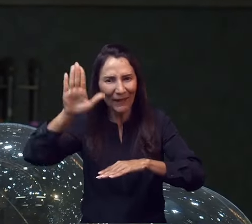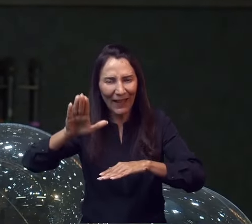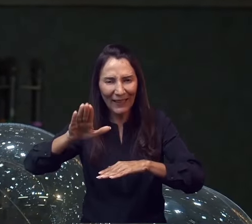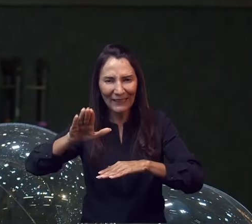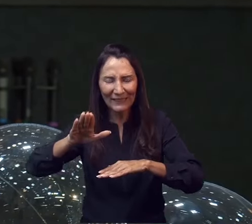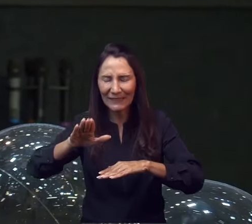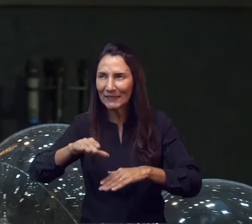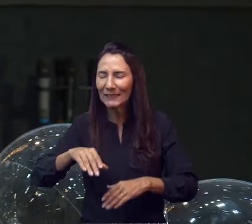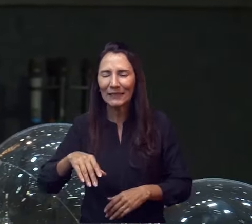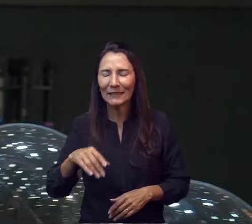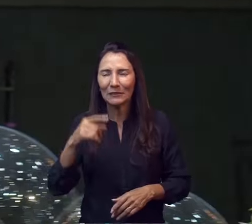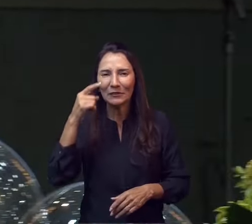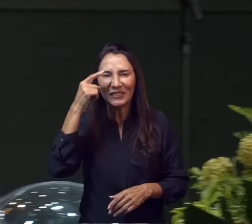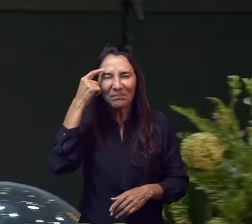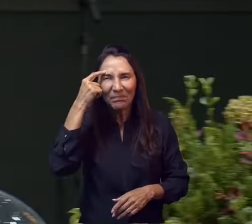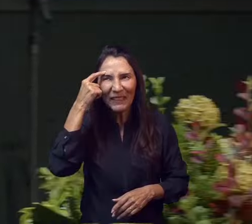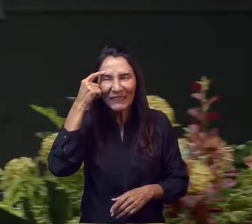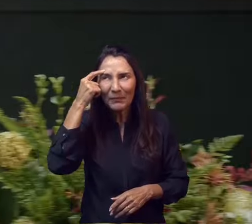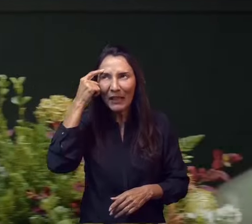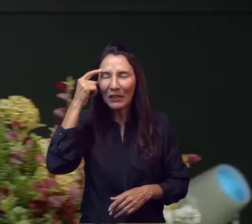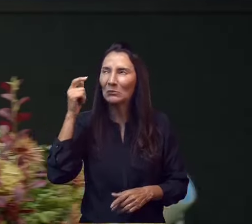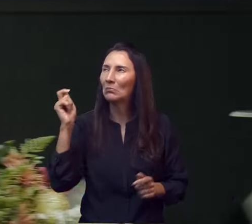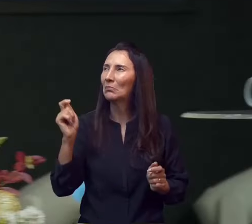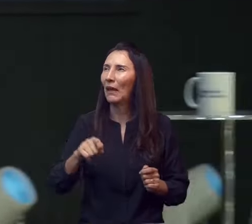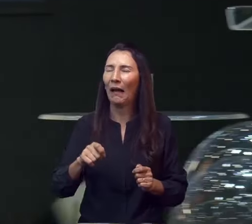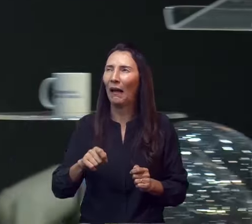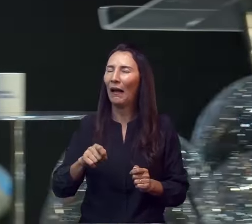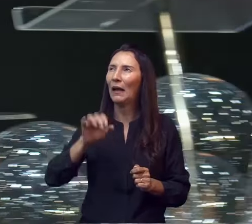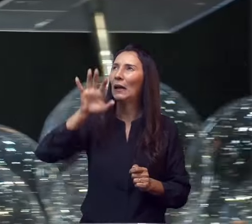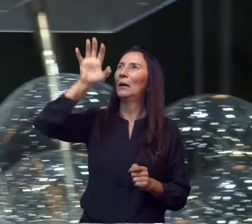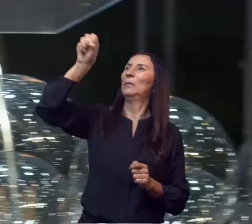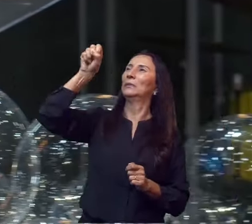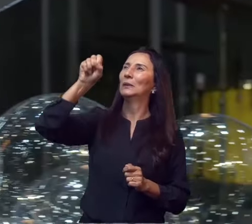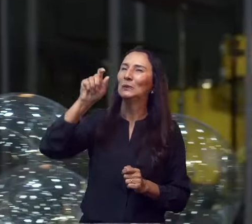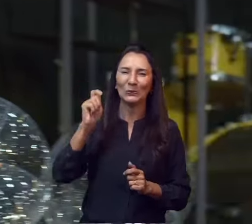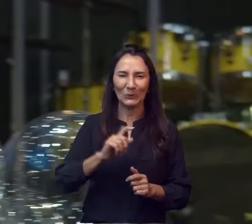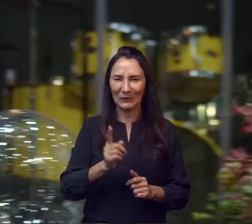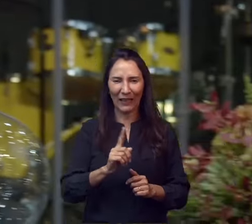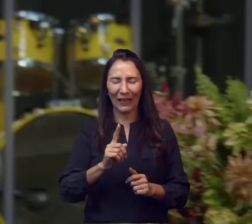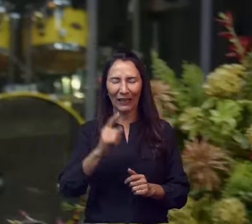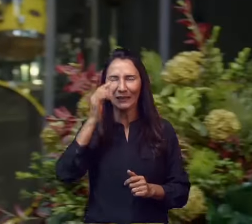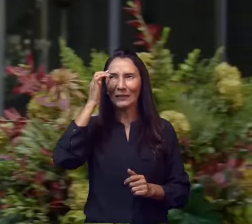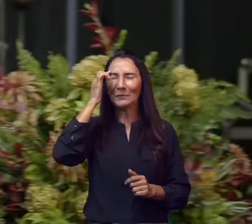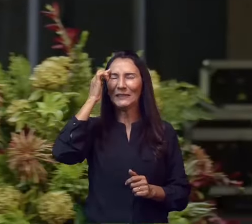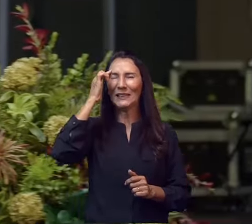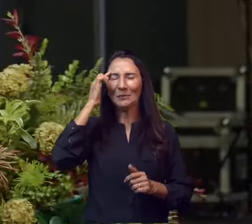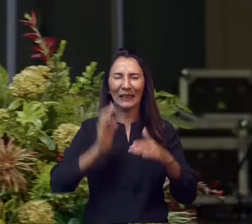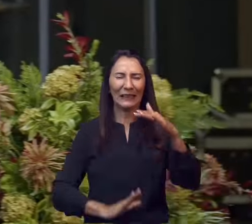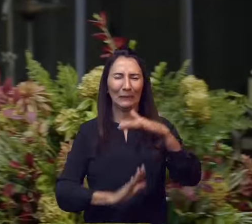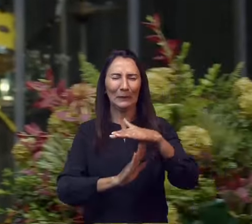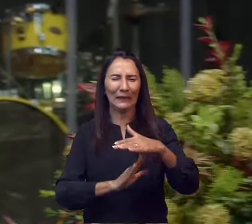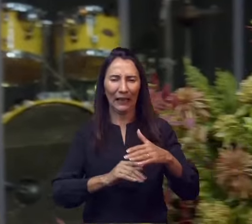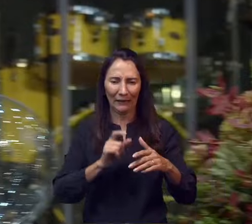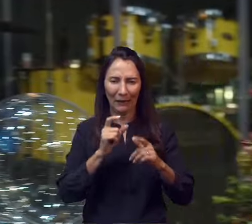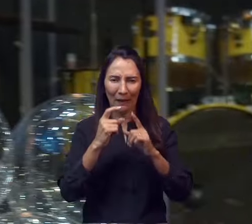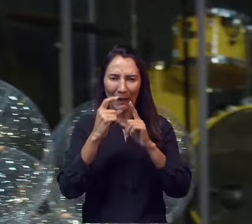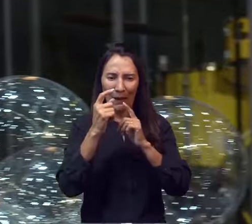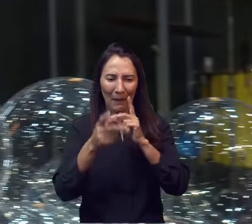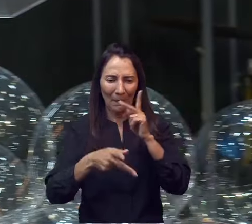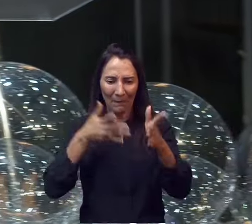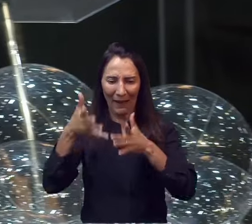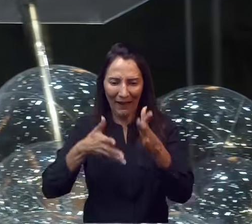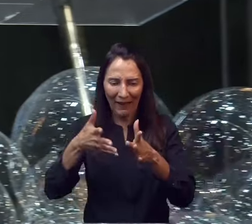a minha inteligência não alcança a minha capacidade não alcançar o meu pensamento não alcança as minhas palavras não